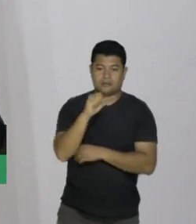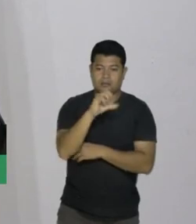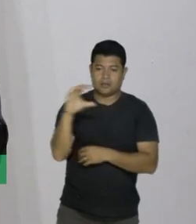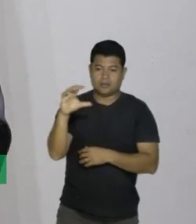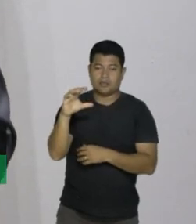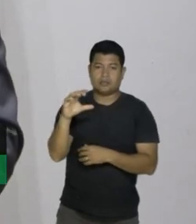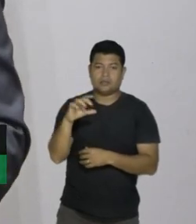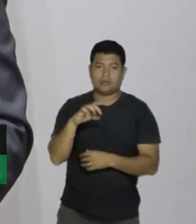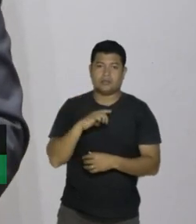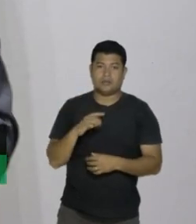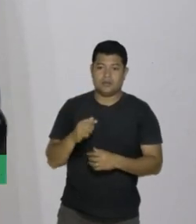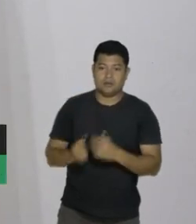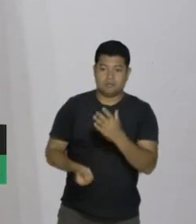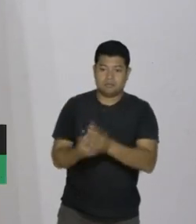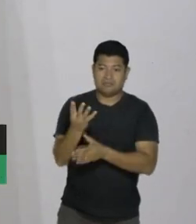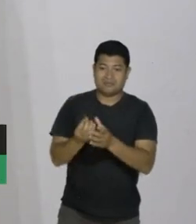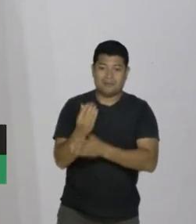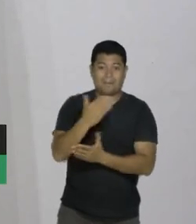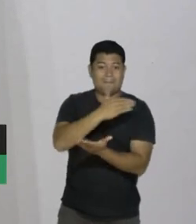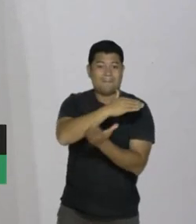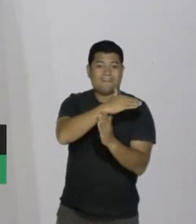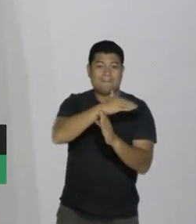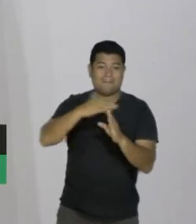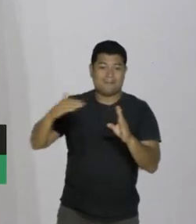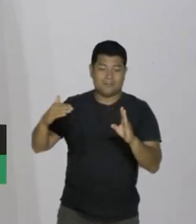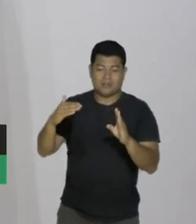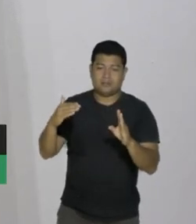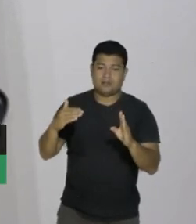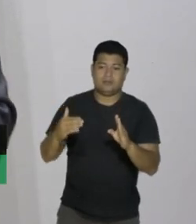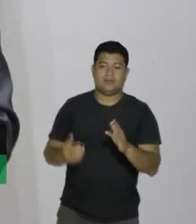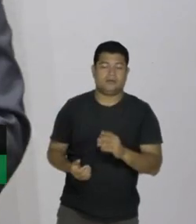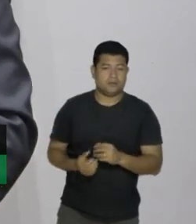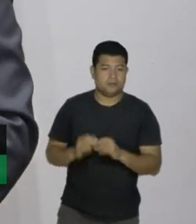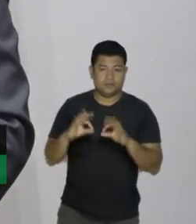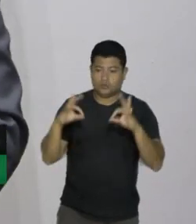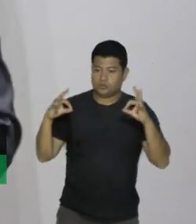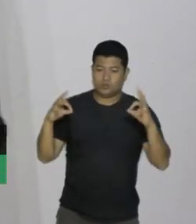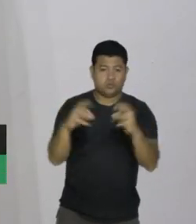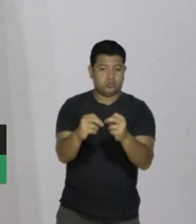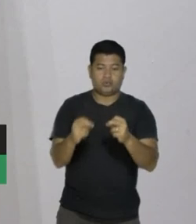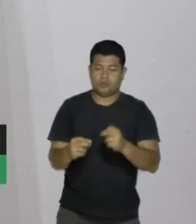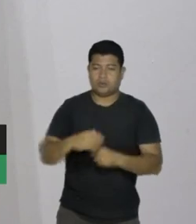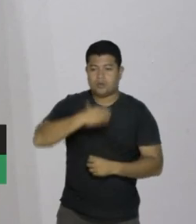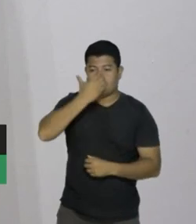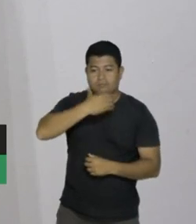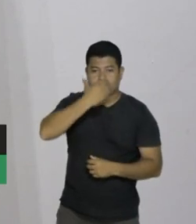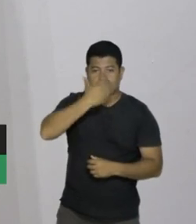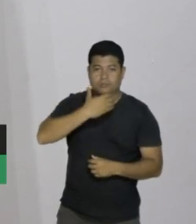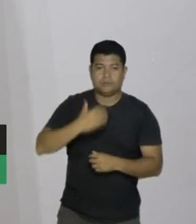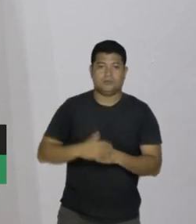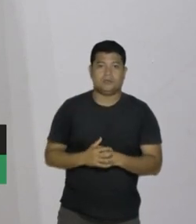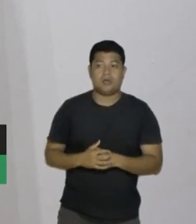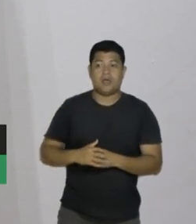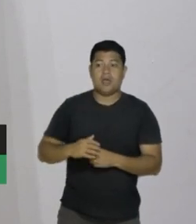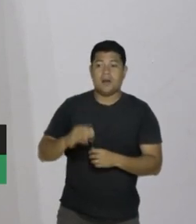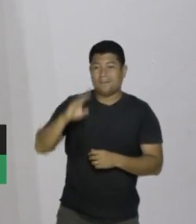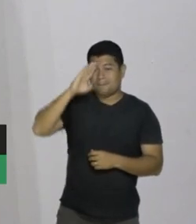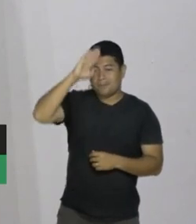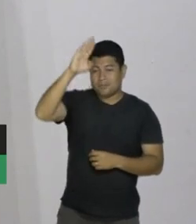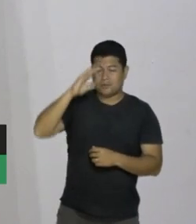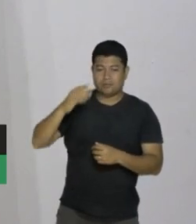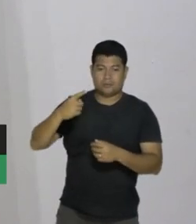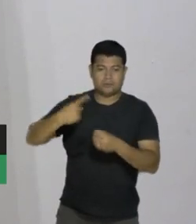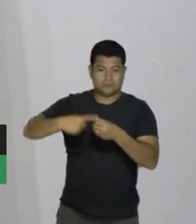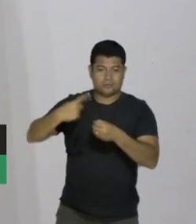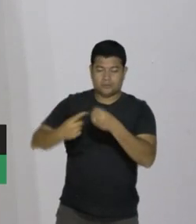do Brasil e o município que mais produz essa fruta é o município de São Joaquim município que